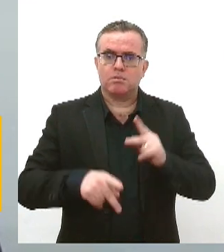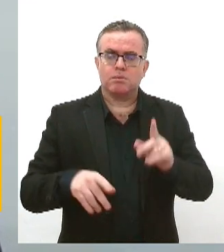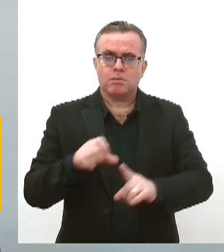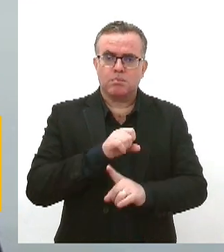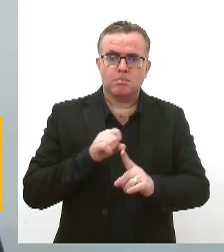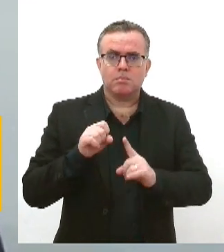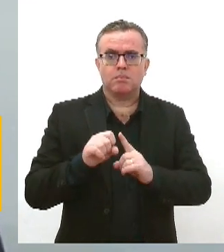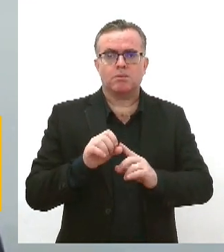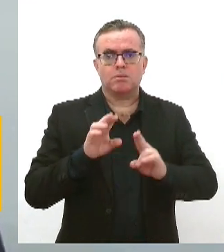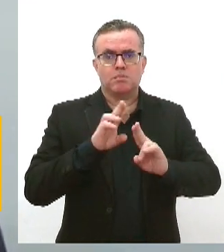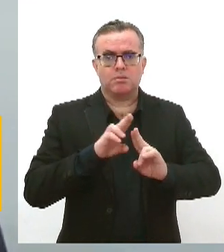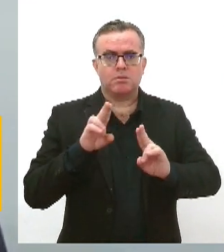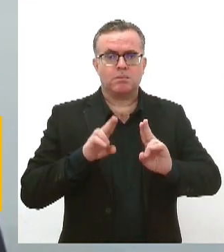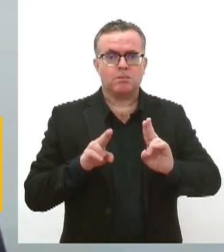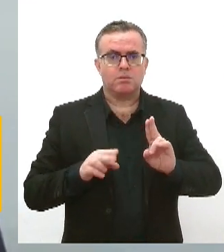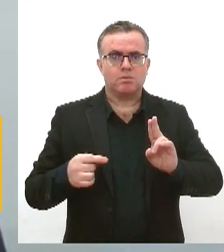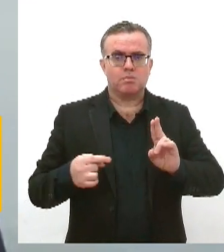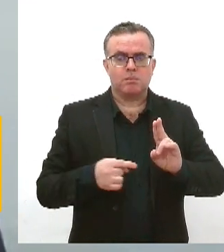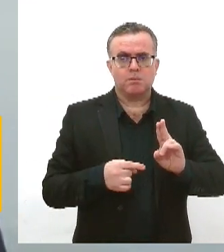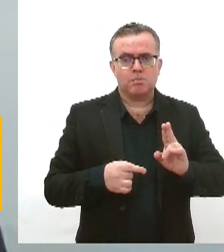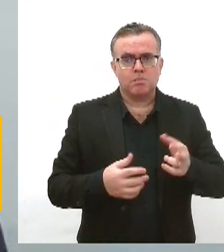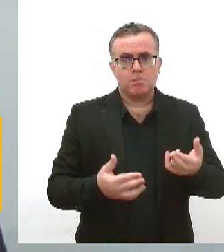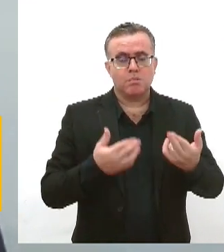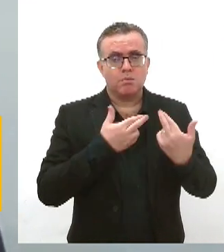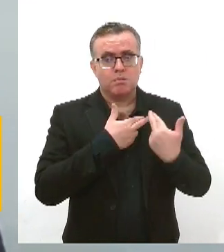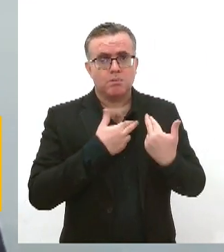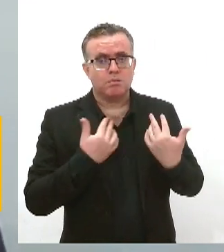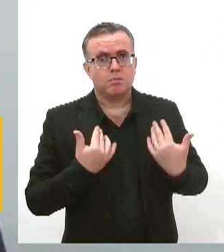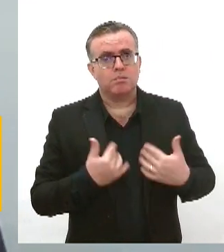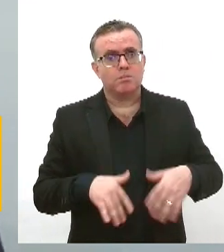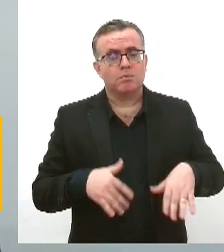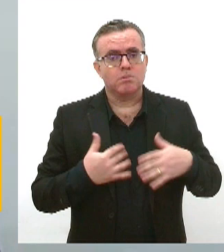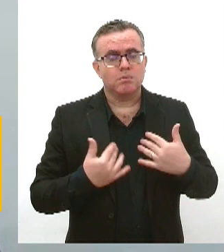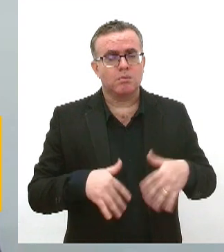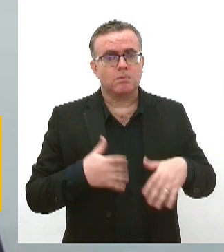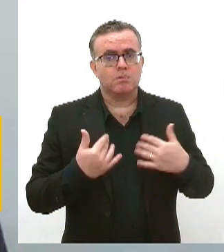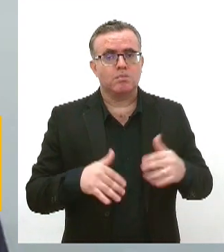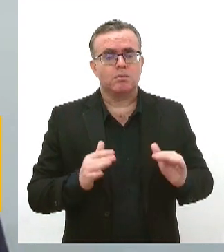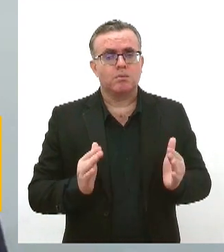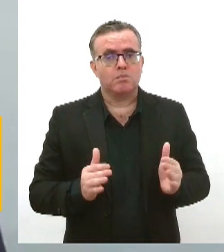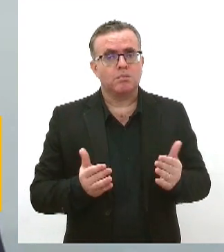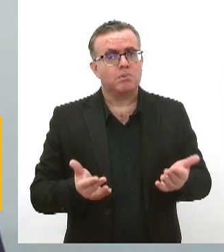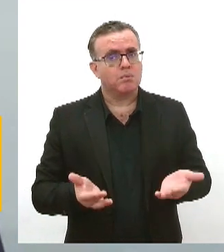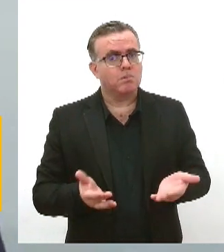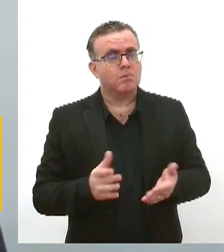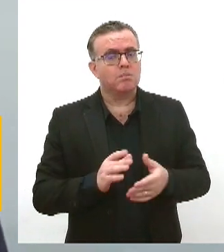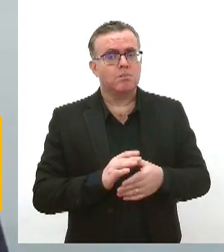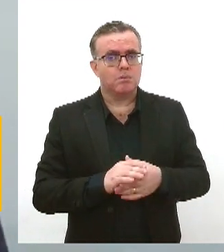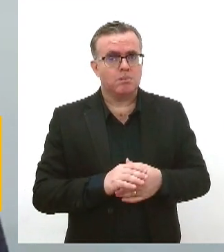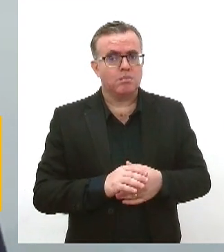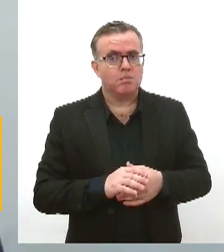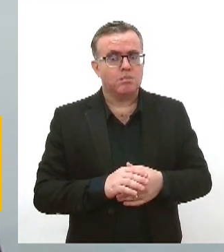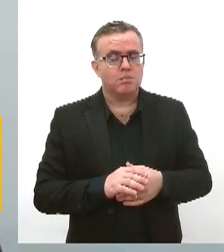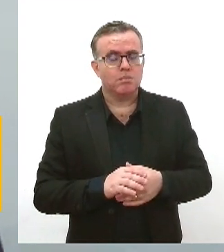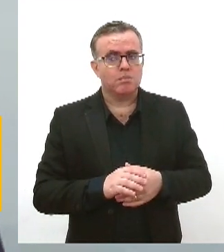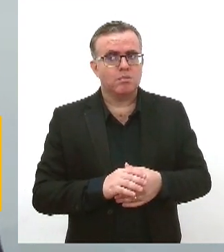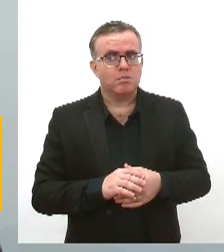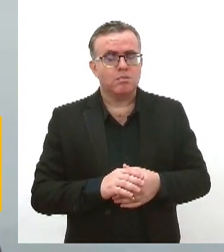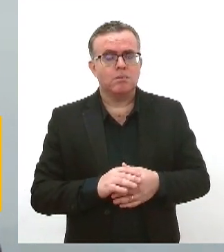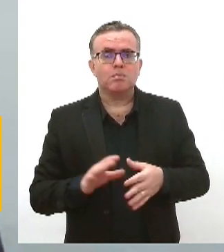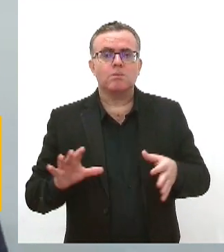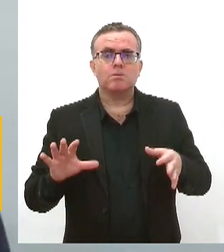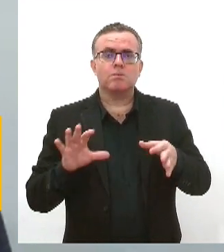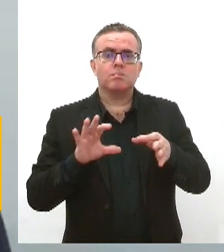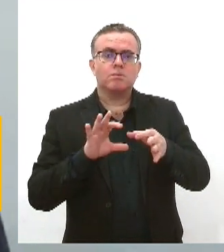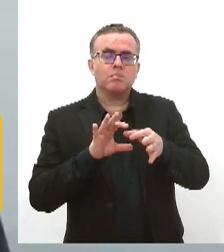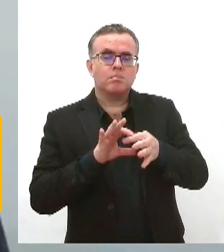uma contribuição muito grande nisso, né? Até no alinhamento de ações, no